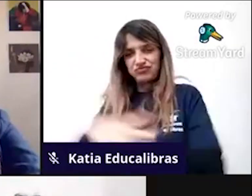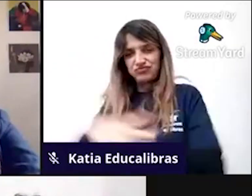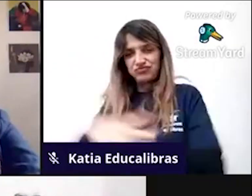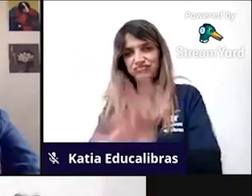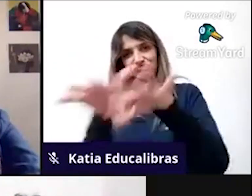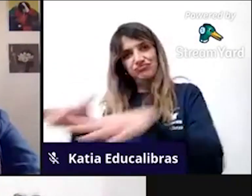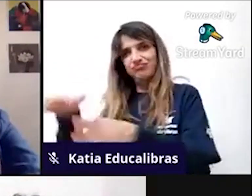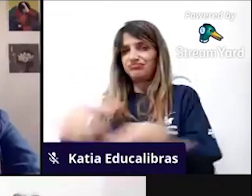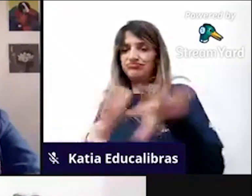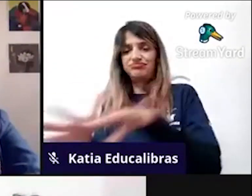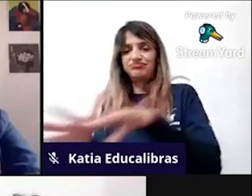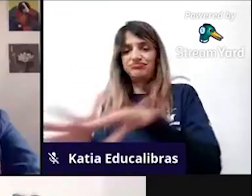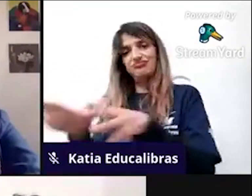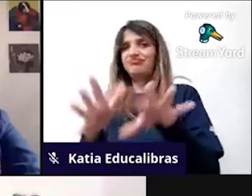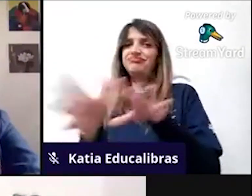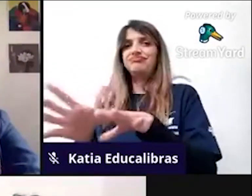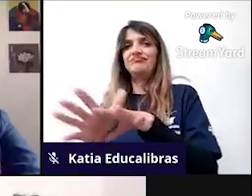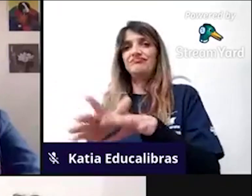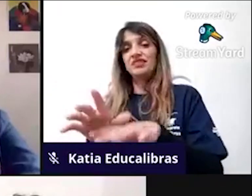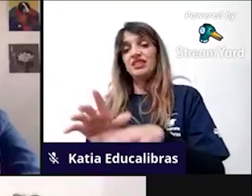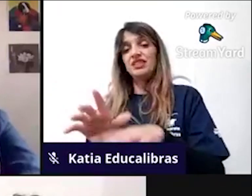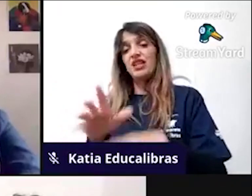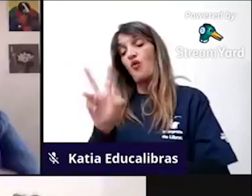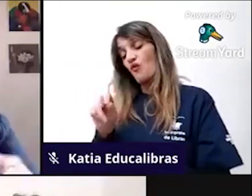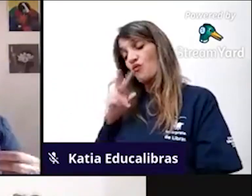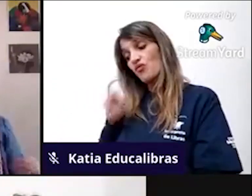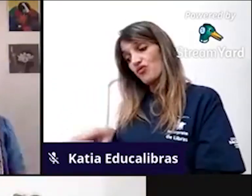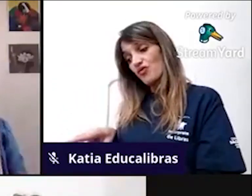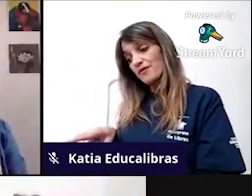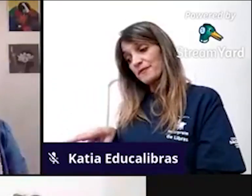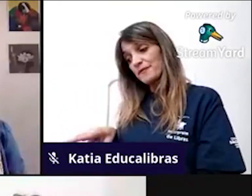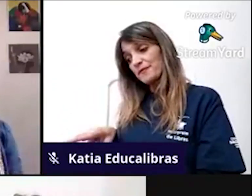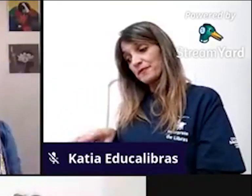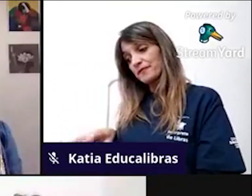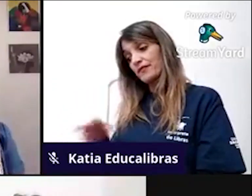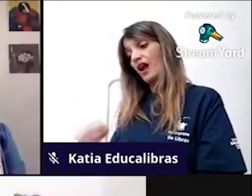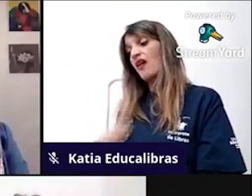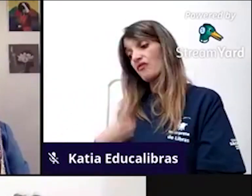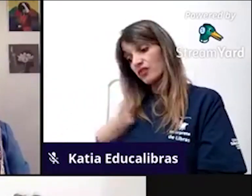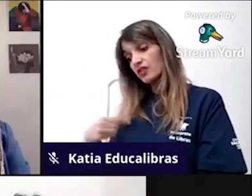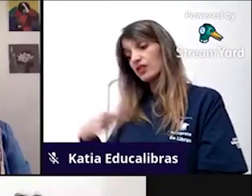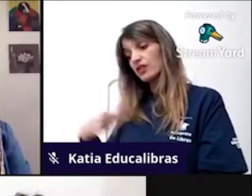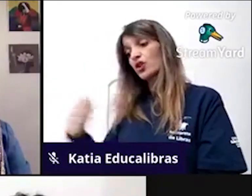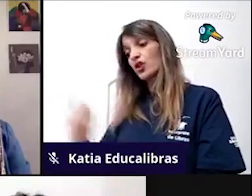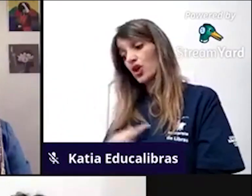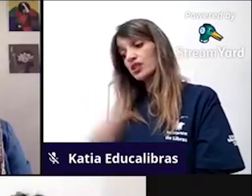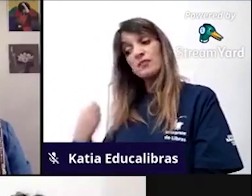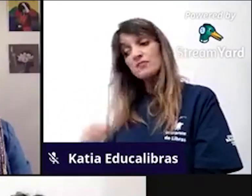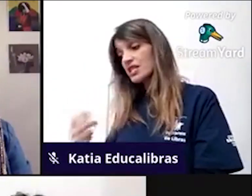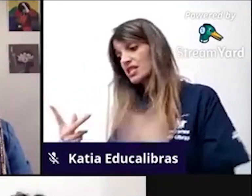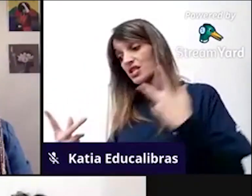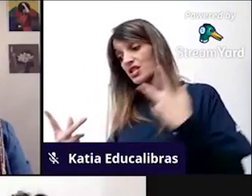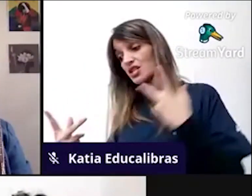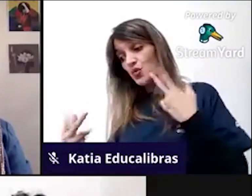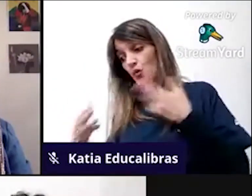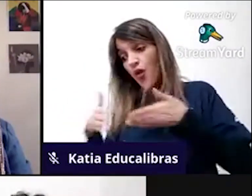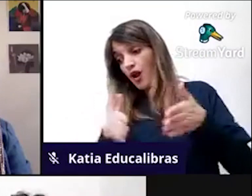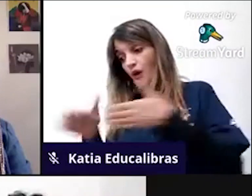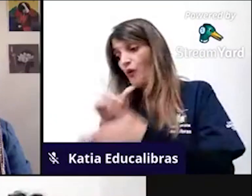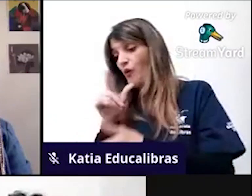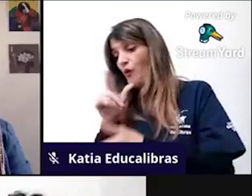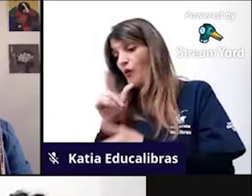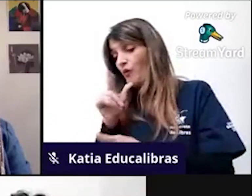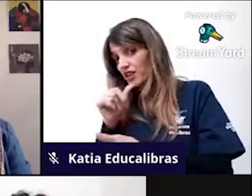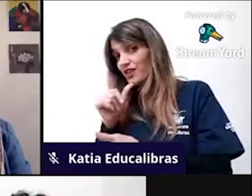E aí virou para mim e disse, a nossa vida, meu neto, tem que ser igual do rio. A gente não